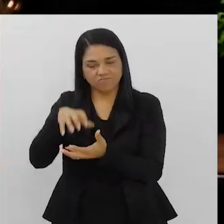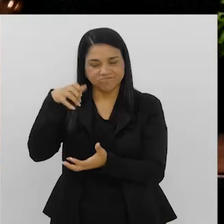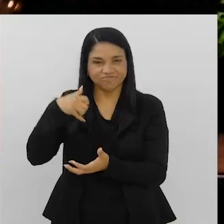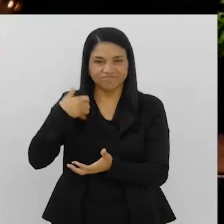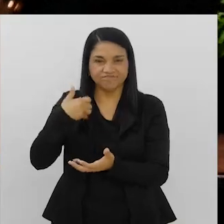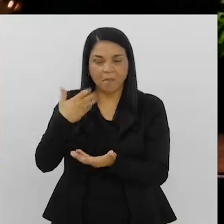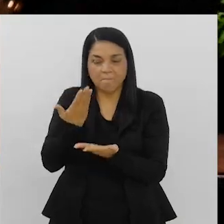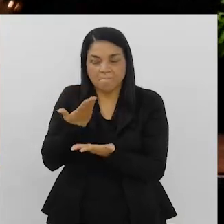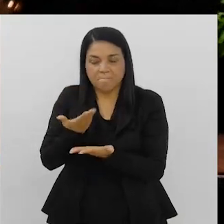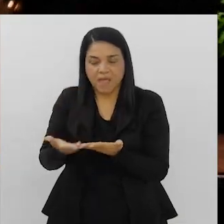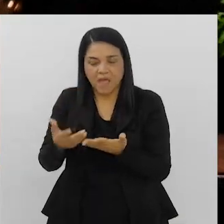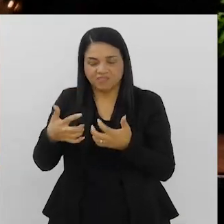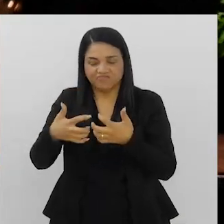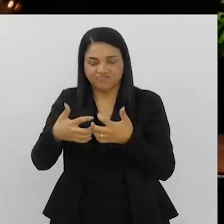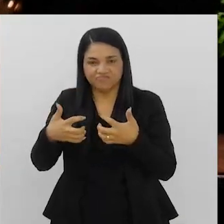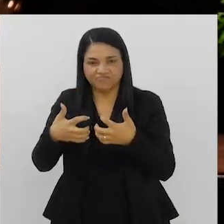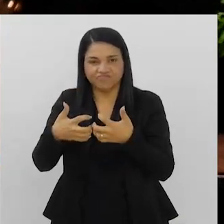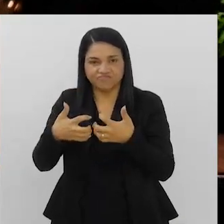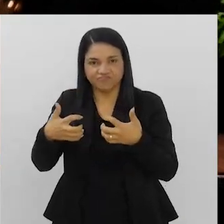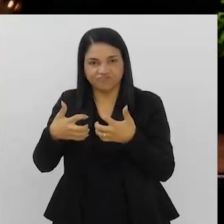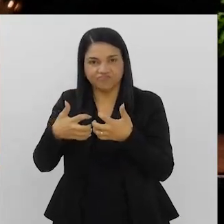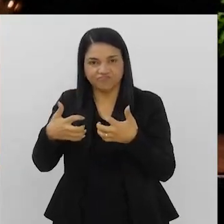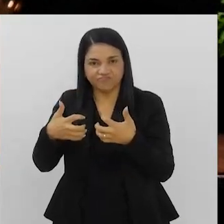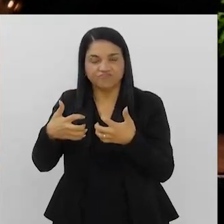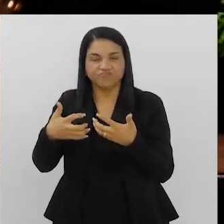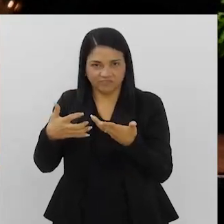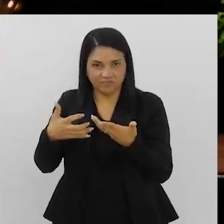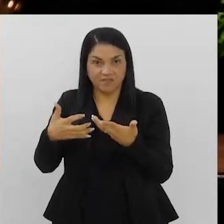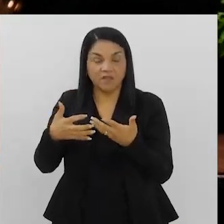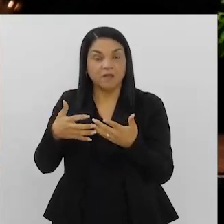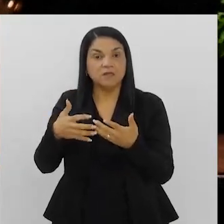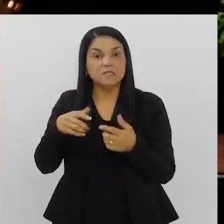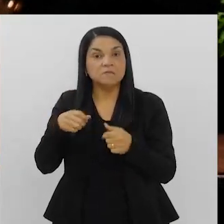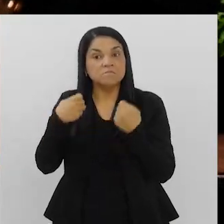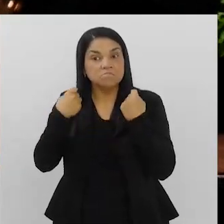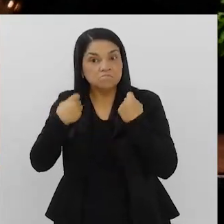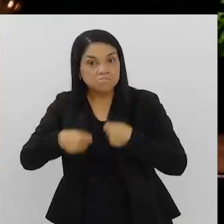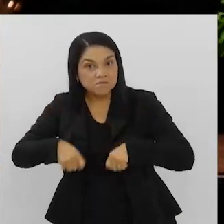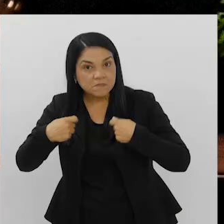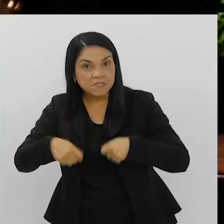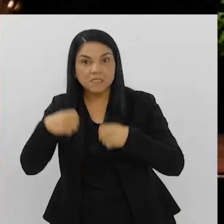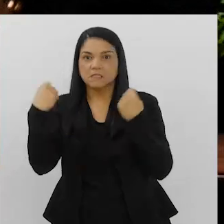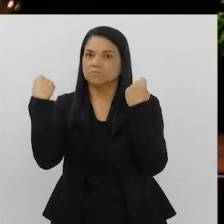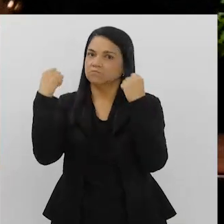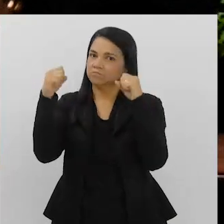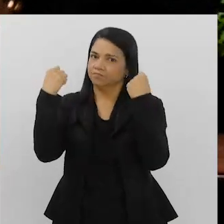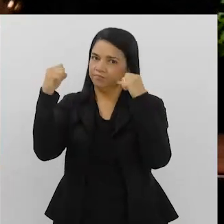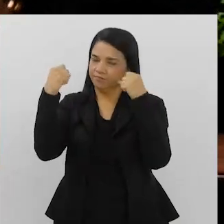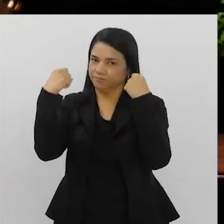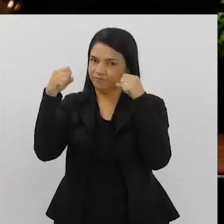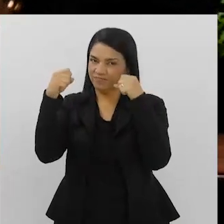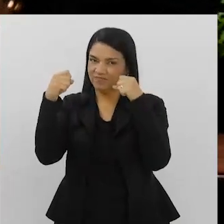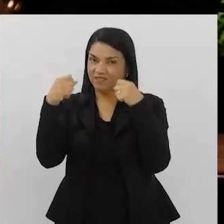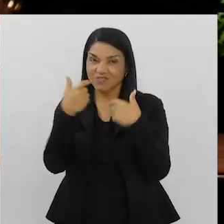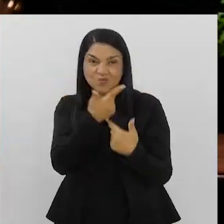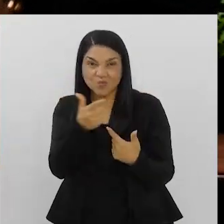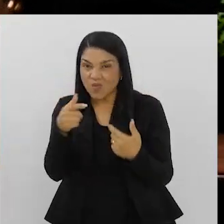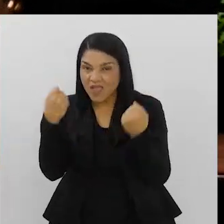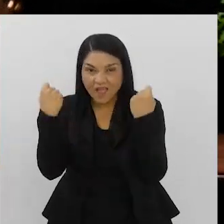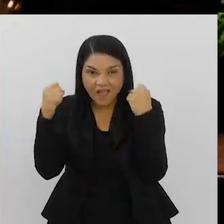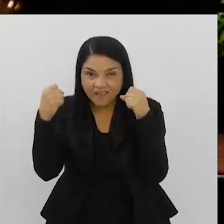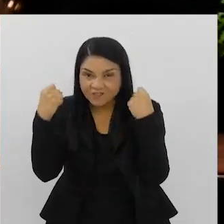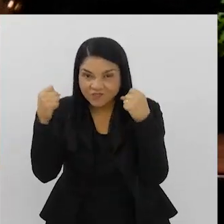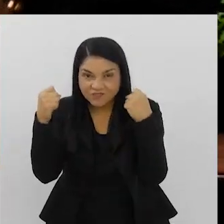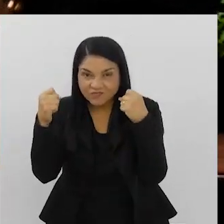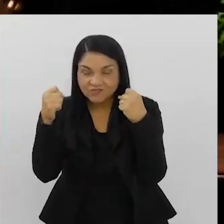massa muscular, né, conforme a idade avança. Se você não exercita, se você não pratica essa